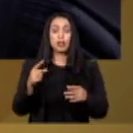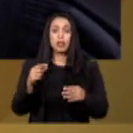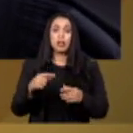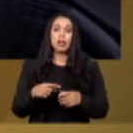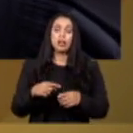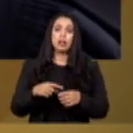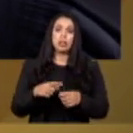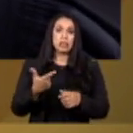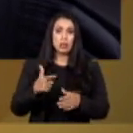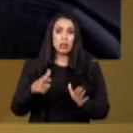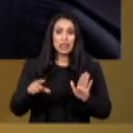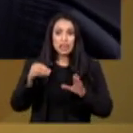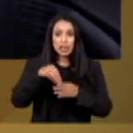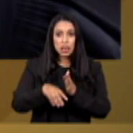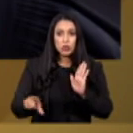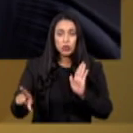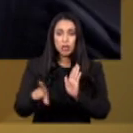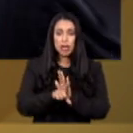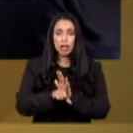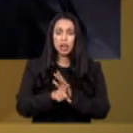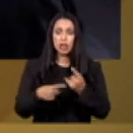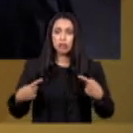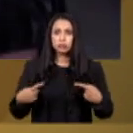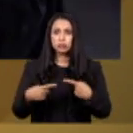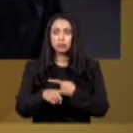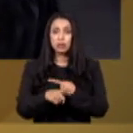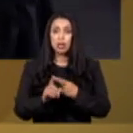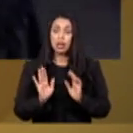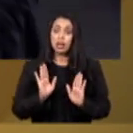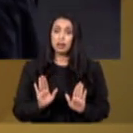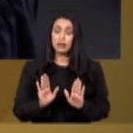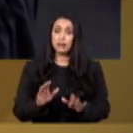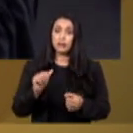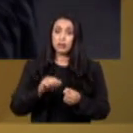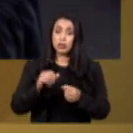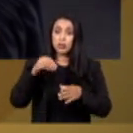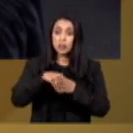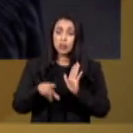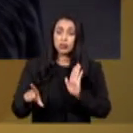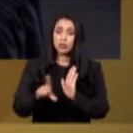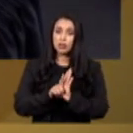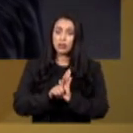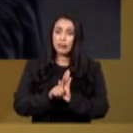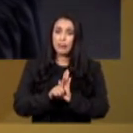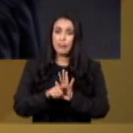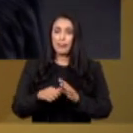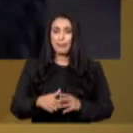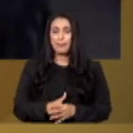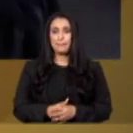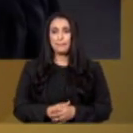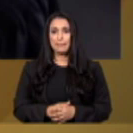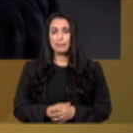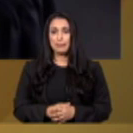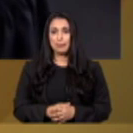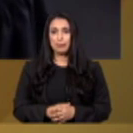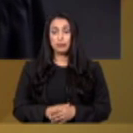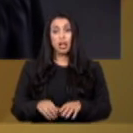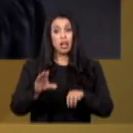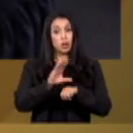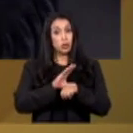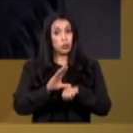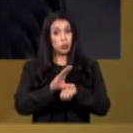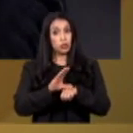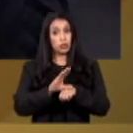de despesa ou irregularidade de contas as sanções previstas em lei a construção é